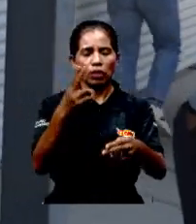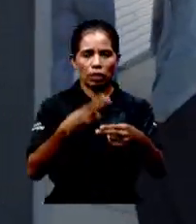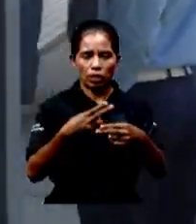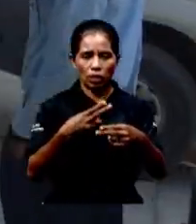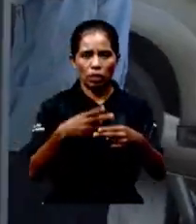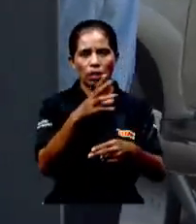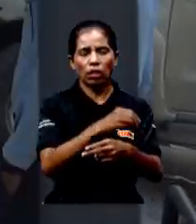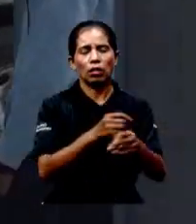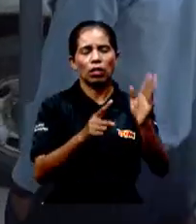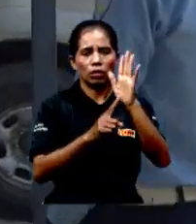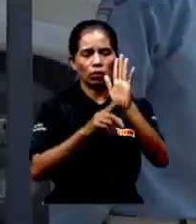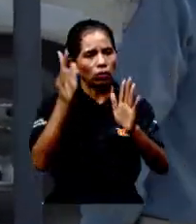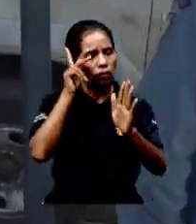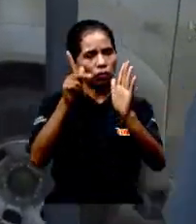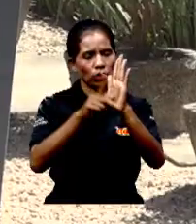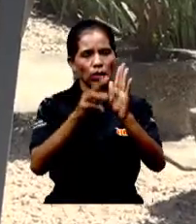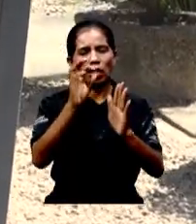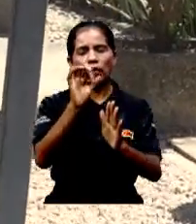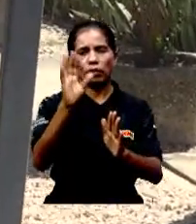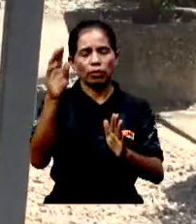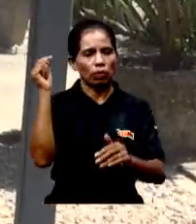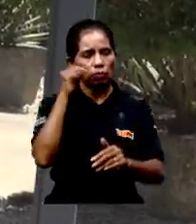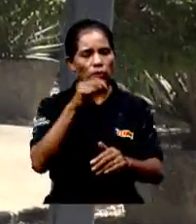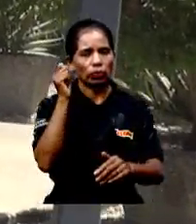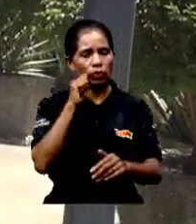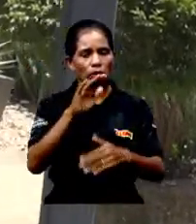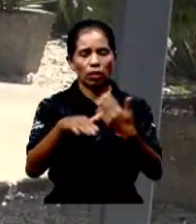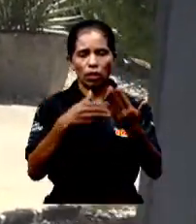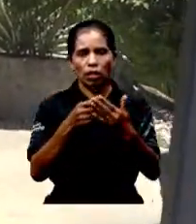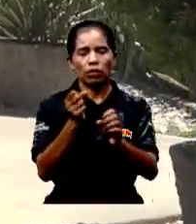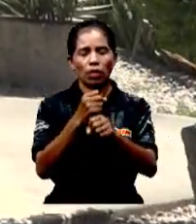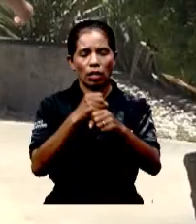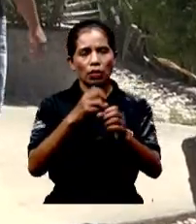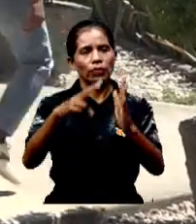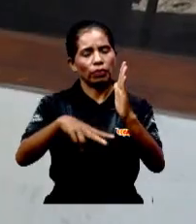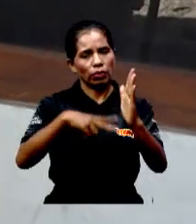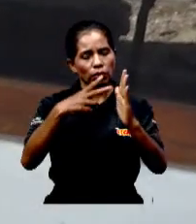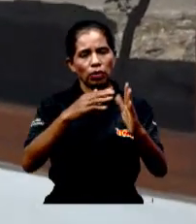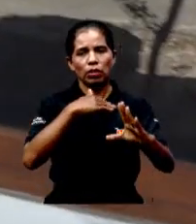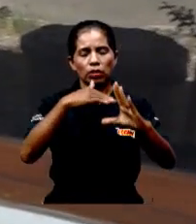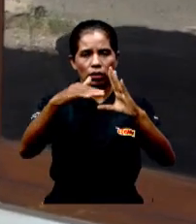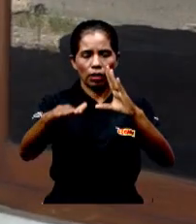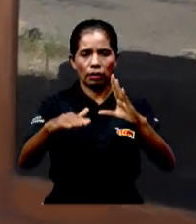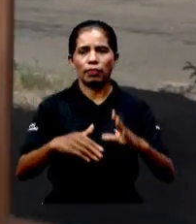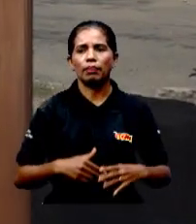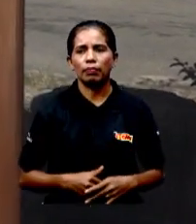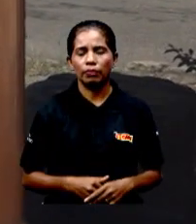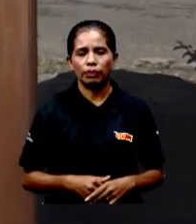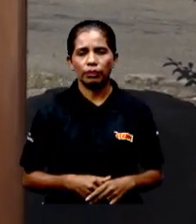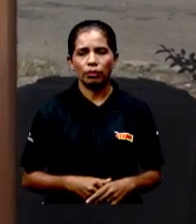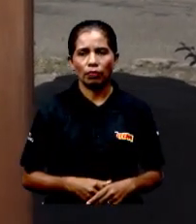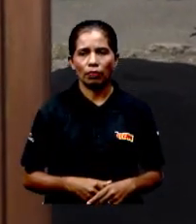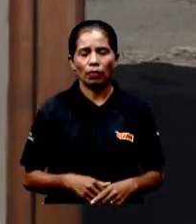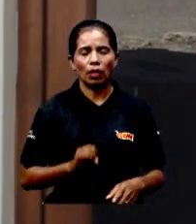no imagem e a mídia social, ro de bosok feto sira halo vídeo pornografia ro demanda ba suspeito. Pehawa karak ni